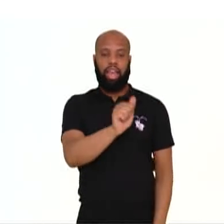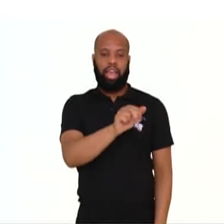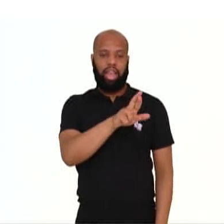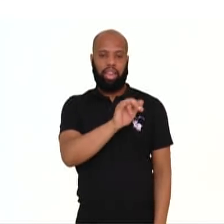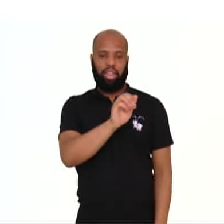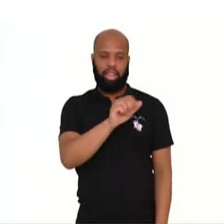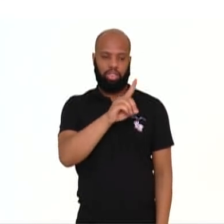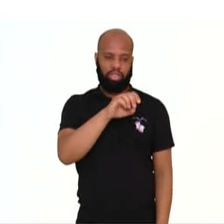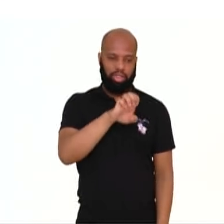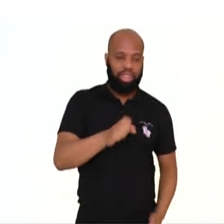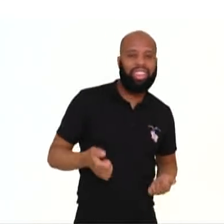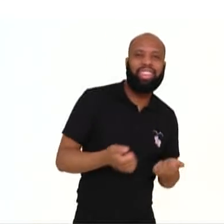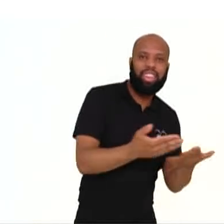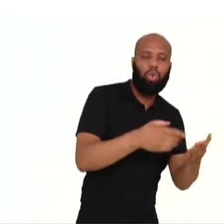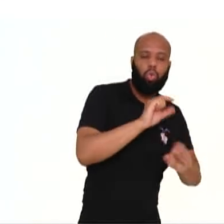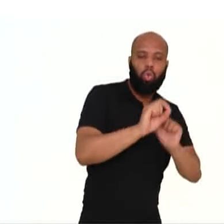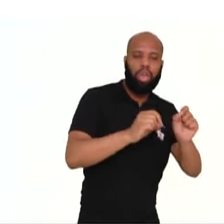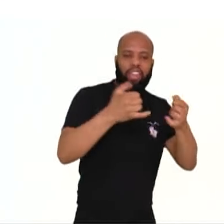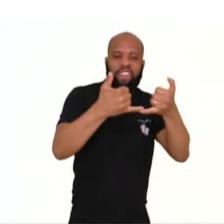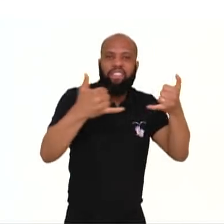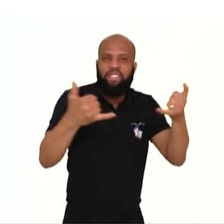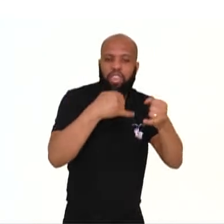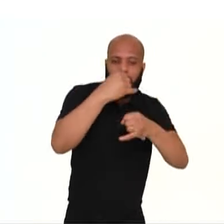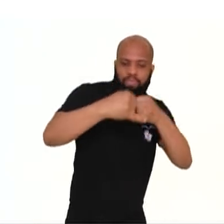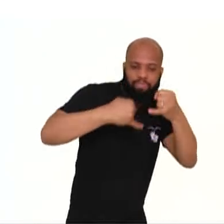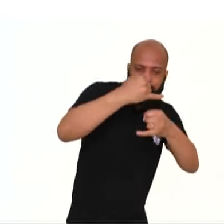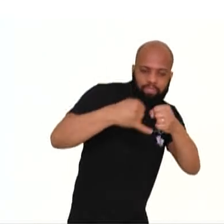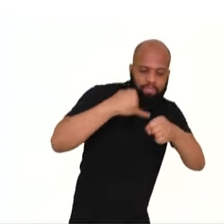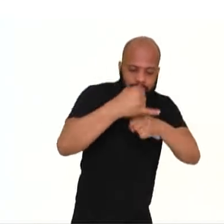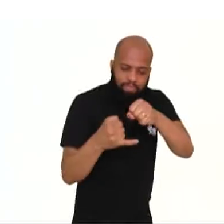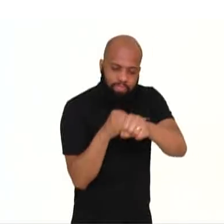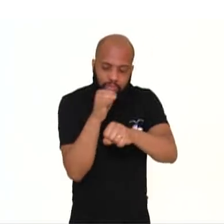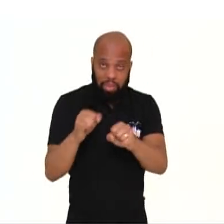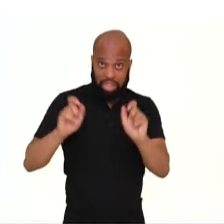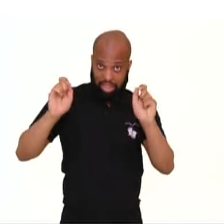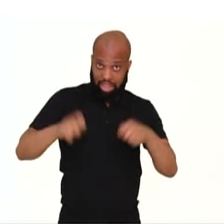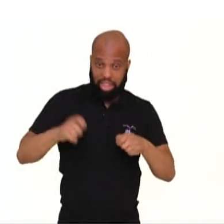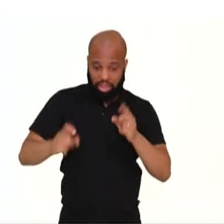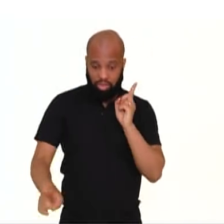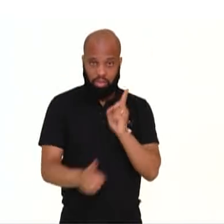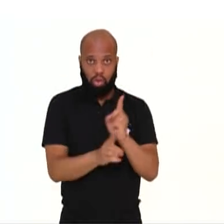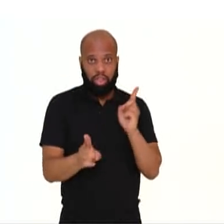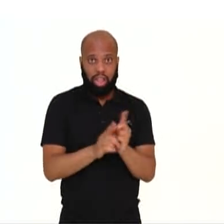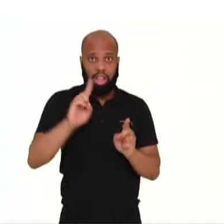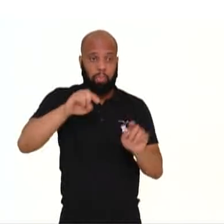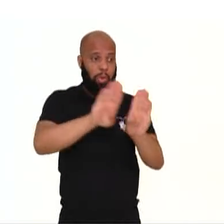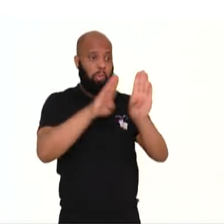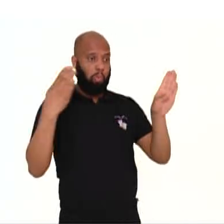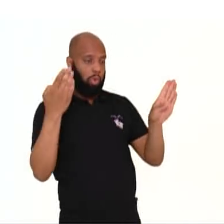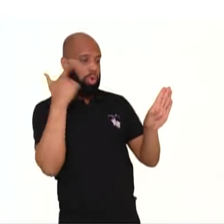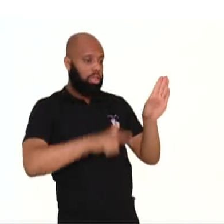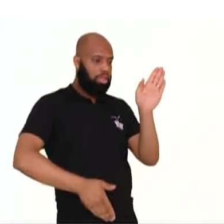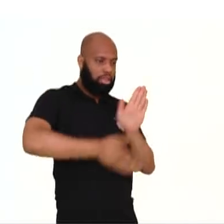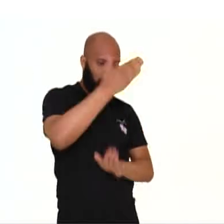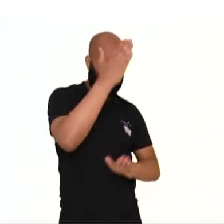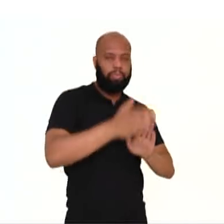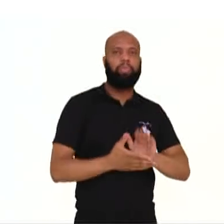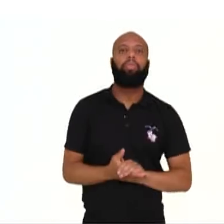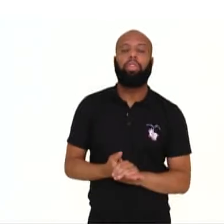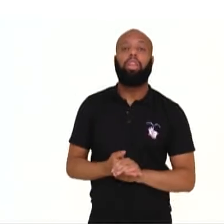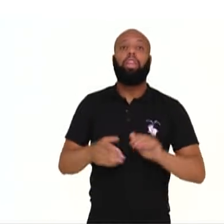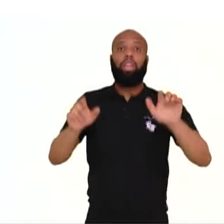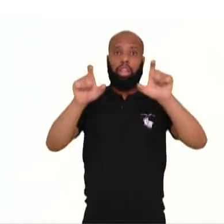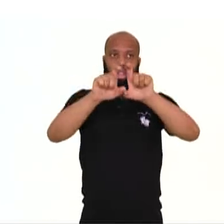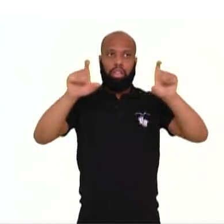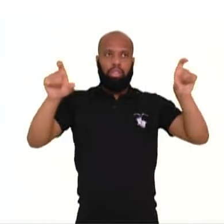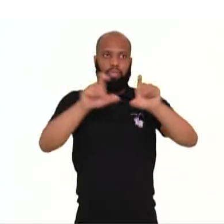Ariadne deu a Teseu um novelo de fio com o qual poderia encontrar a saída do labirinto do Minotauro. A